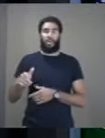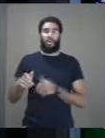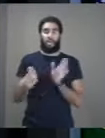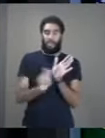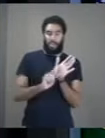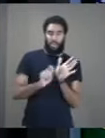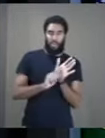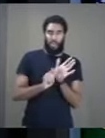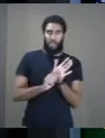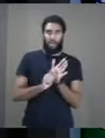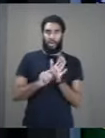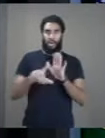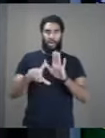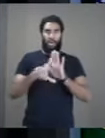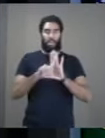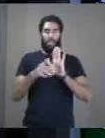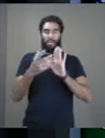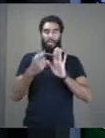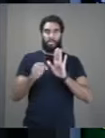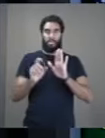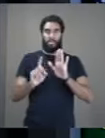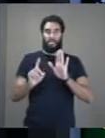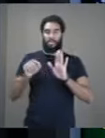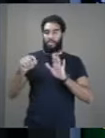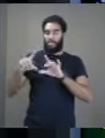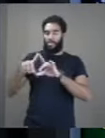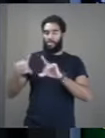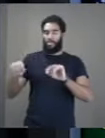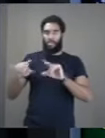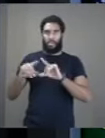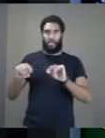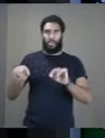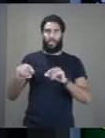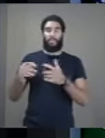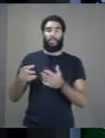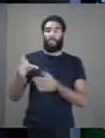no Brasil, exclusivamente para o